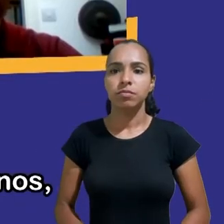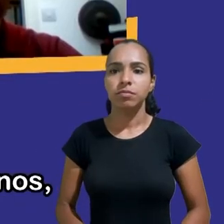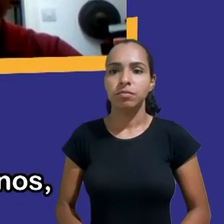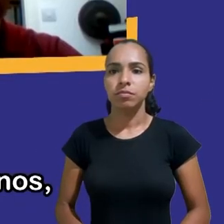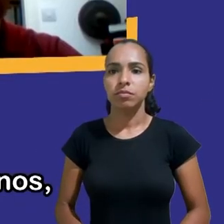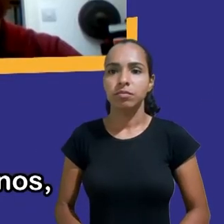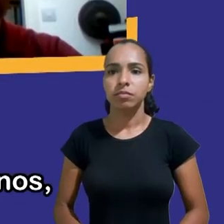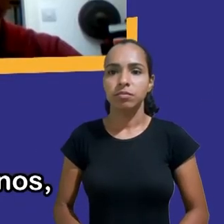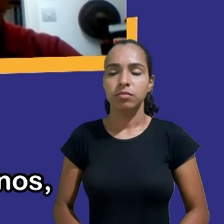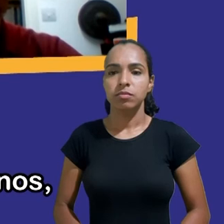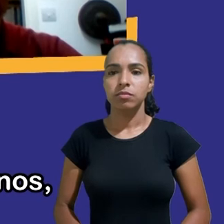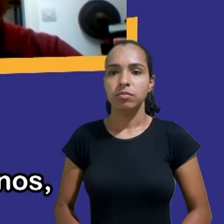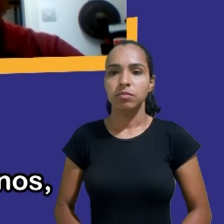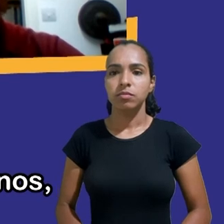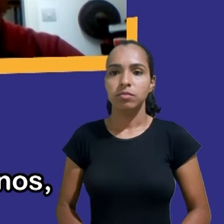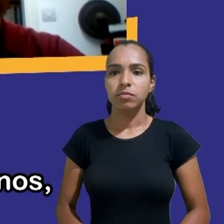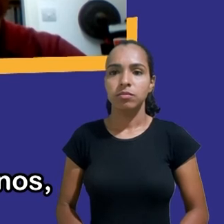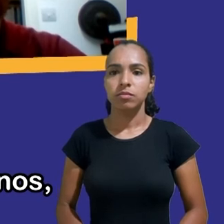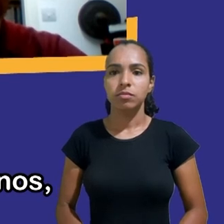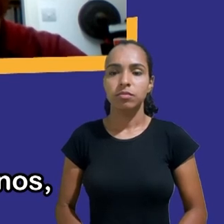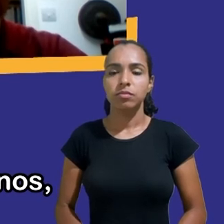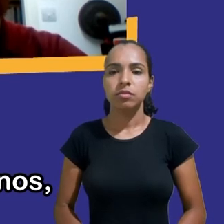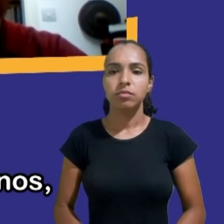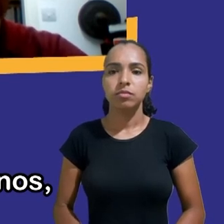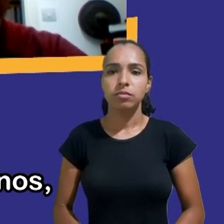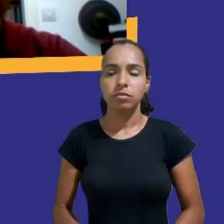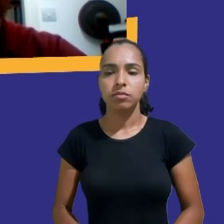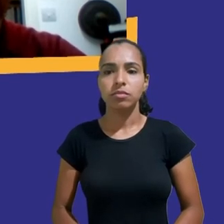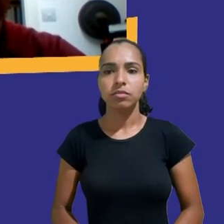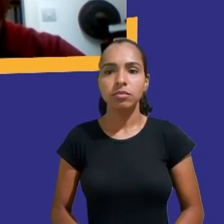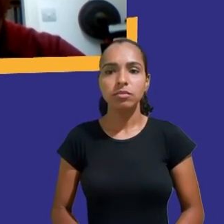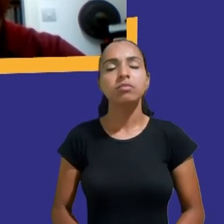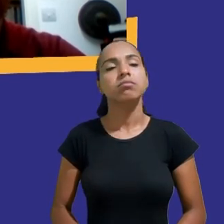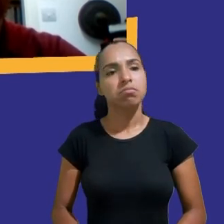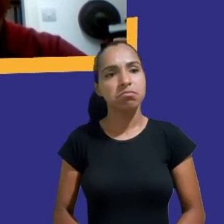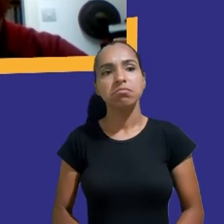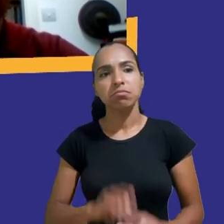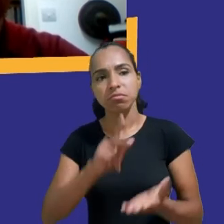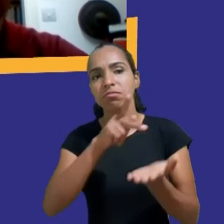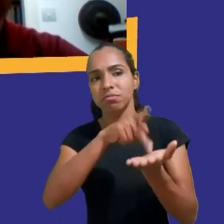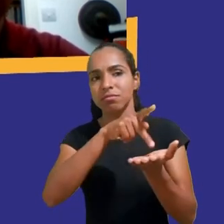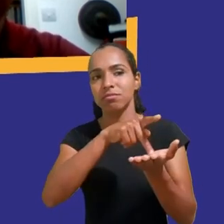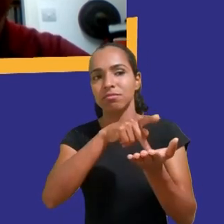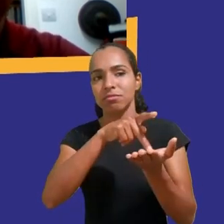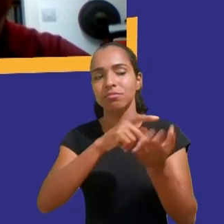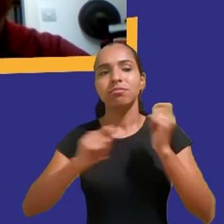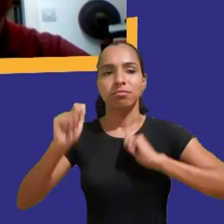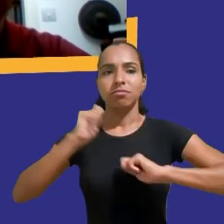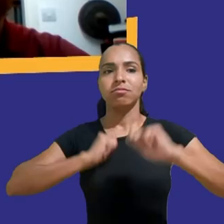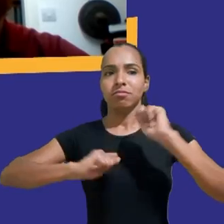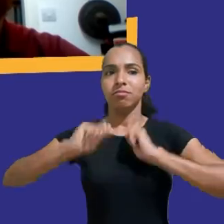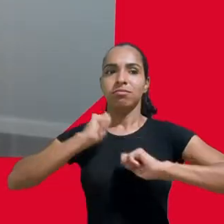absolutely it's a really exciting time and that's why I'm really looking forward to the next two three years even though it's going to be hard work it's going to be exciting